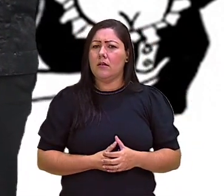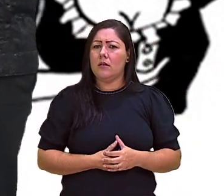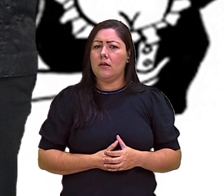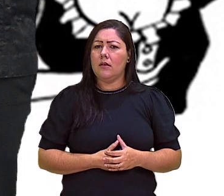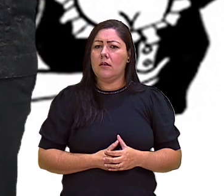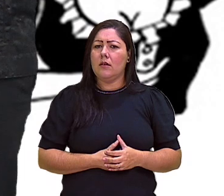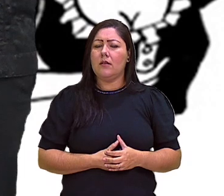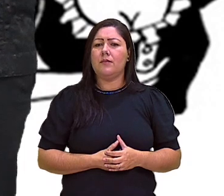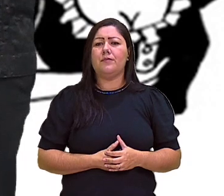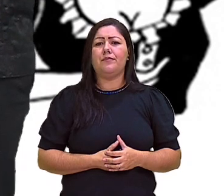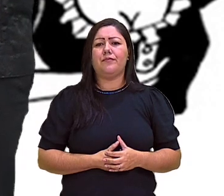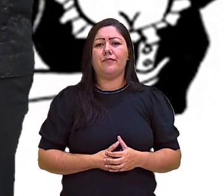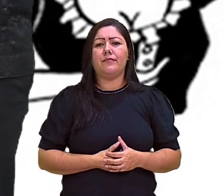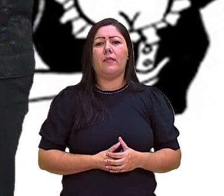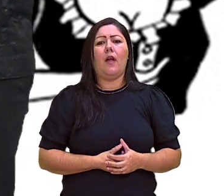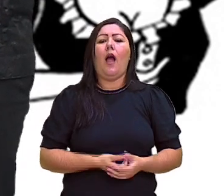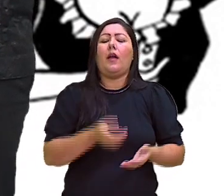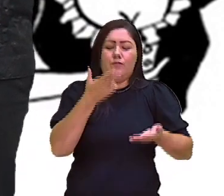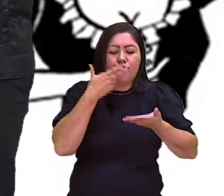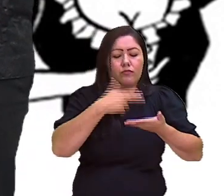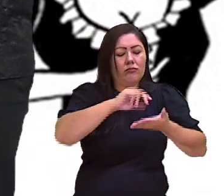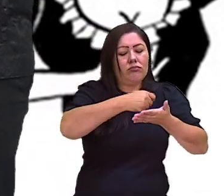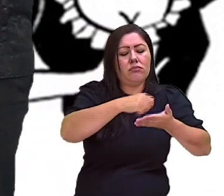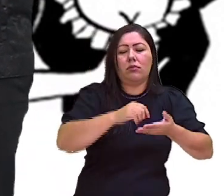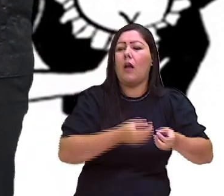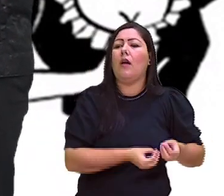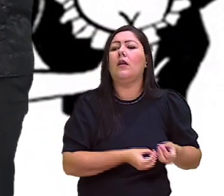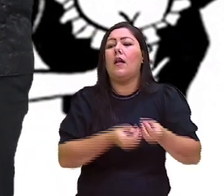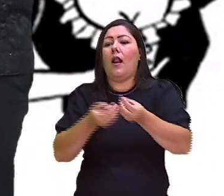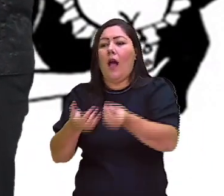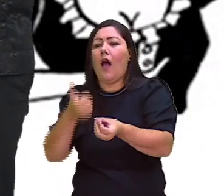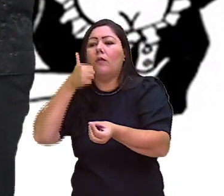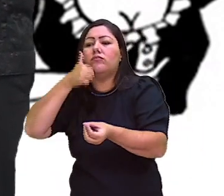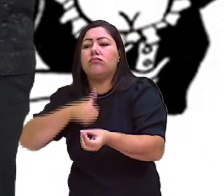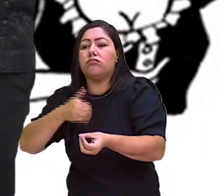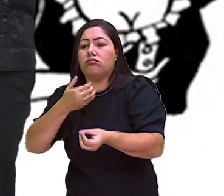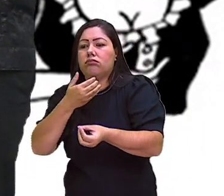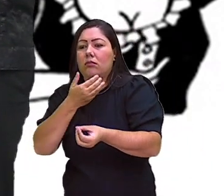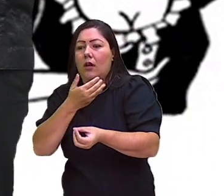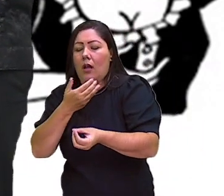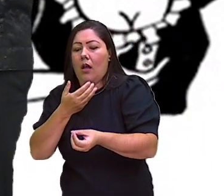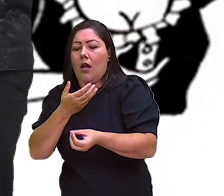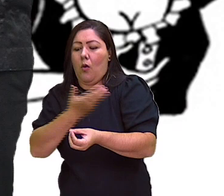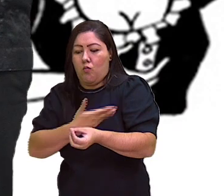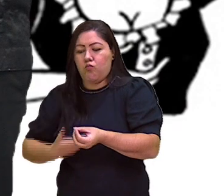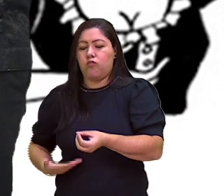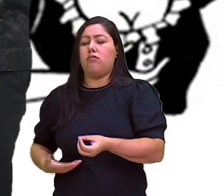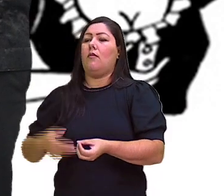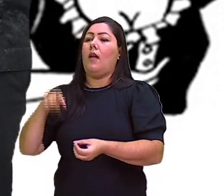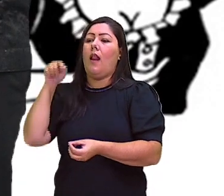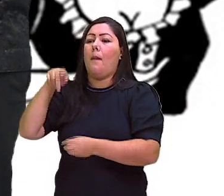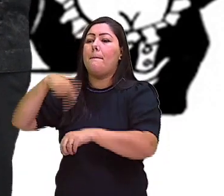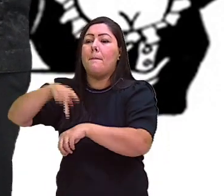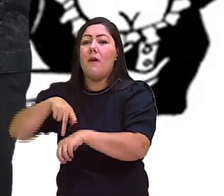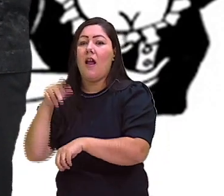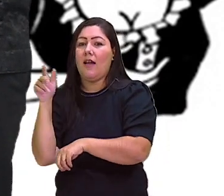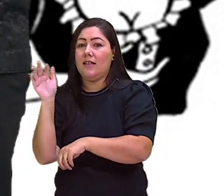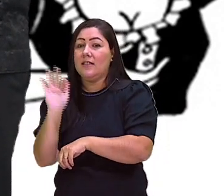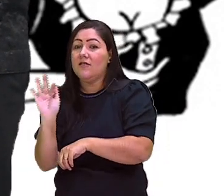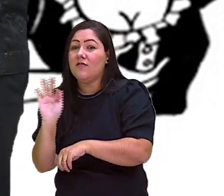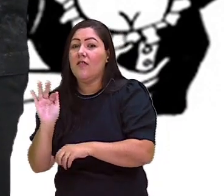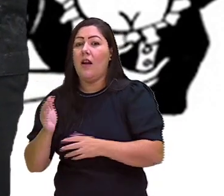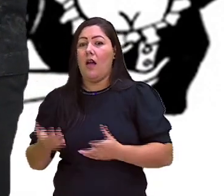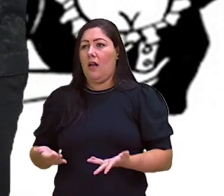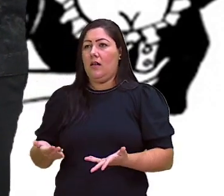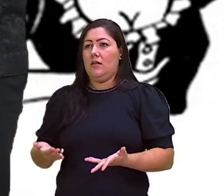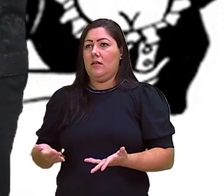foi dirigido à rainha da França. A mulher podia ser rainha, mas não podia